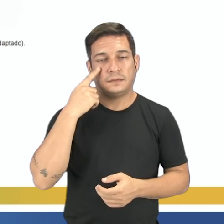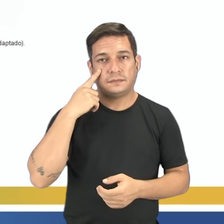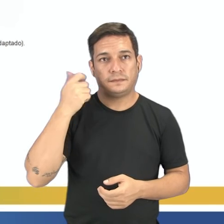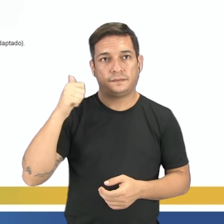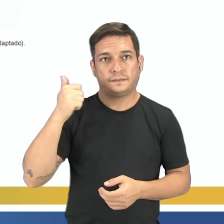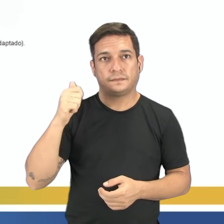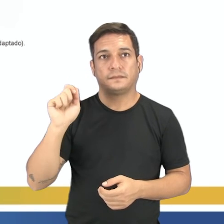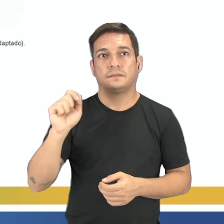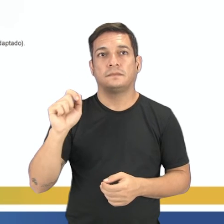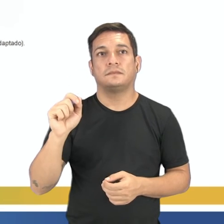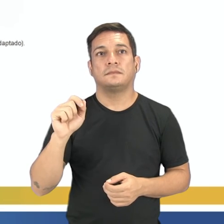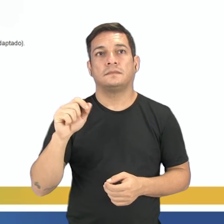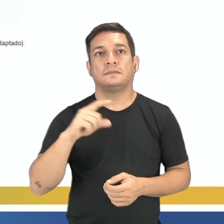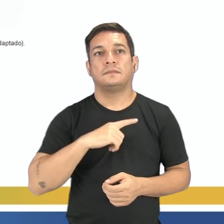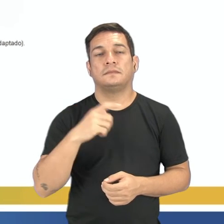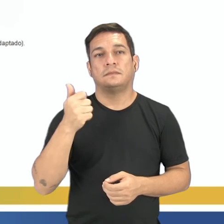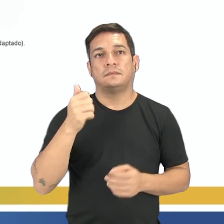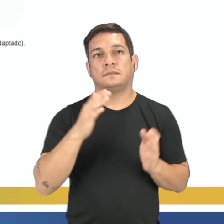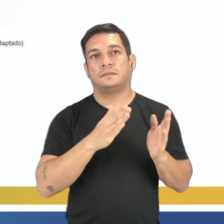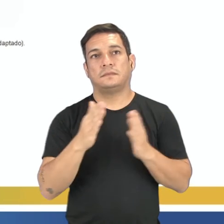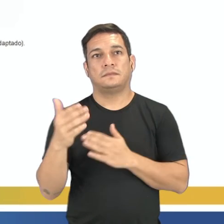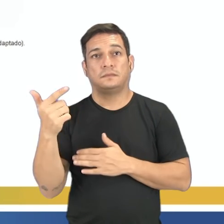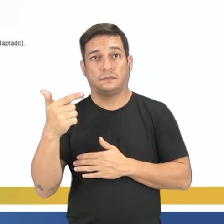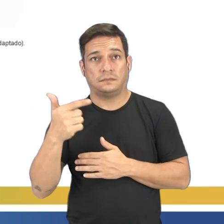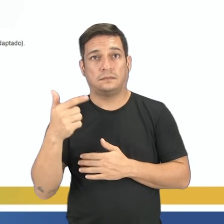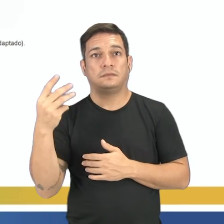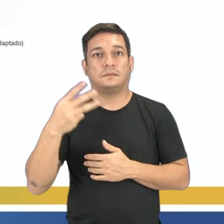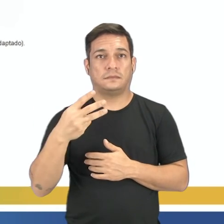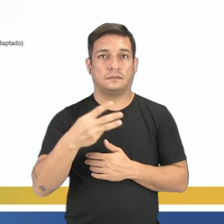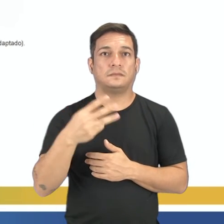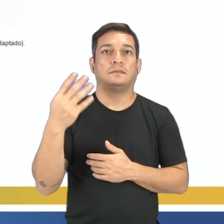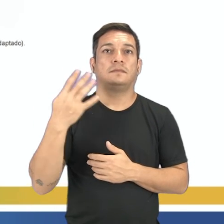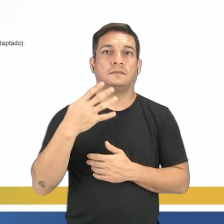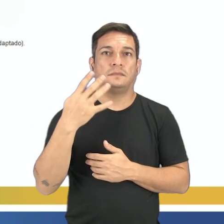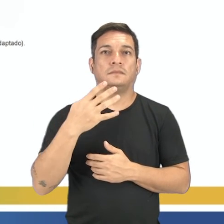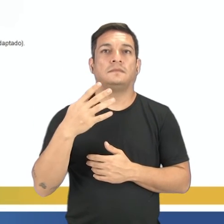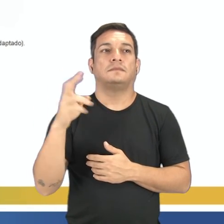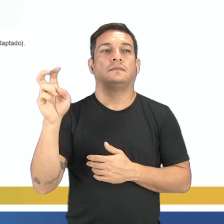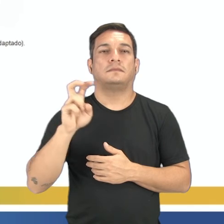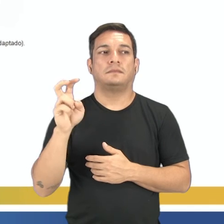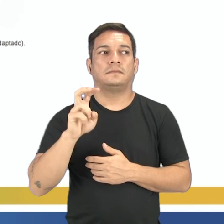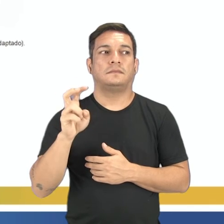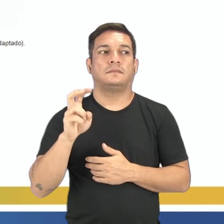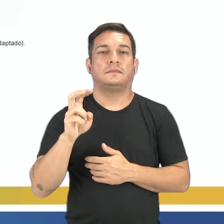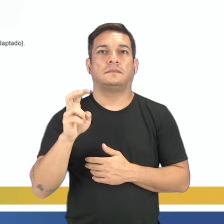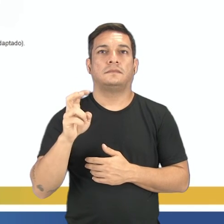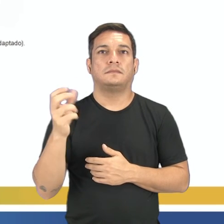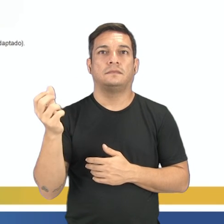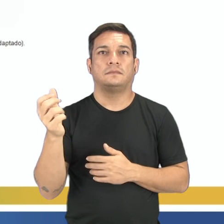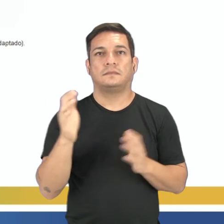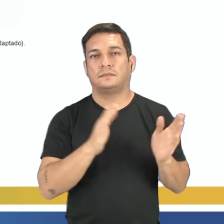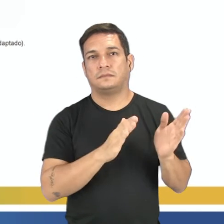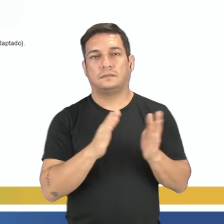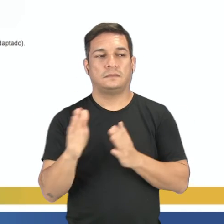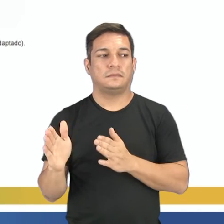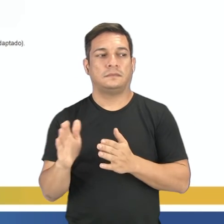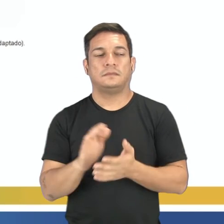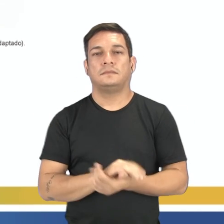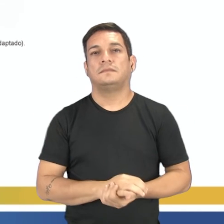aqui, nós temos primeira etapa, segunda etapa, terceira etapa, quarta etapa, quinta